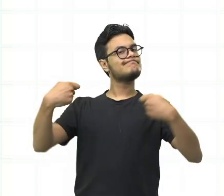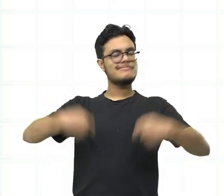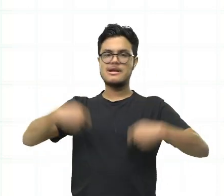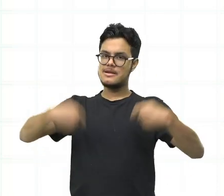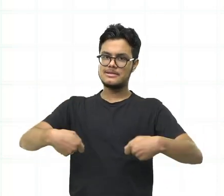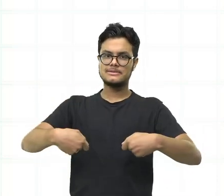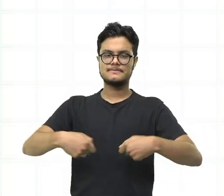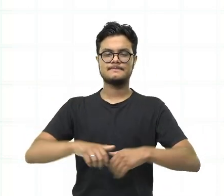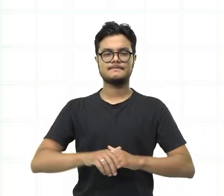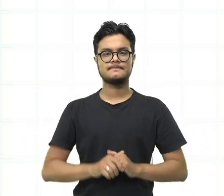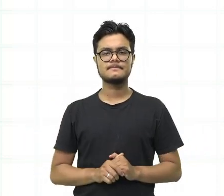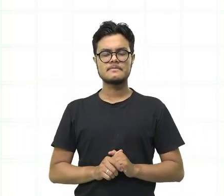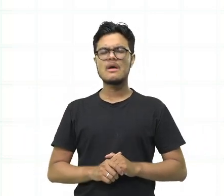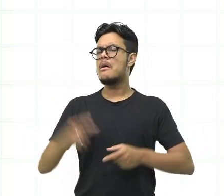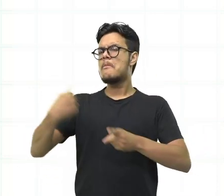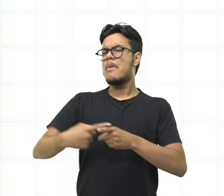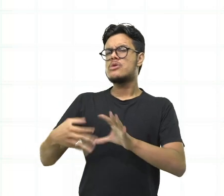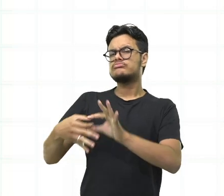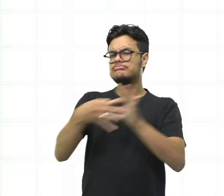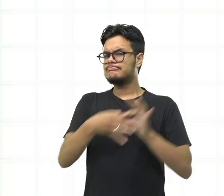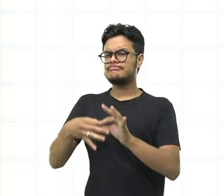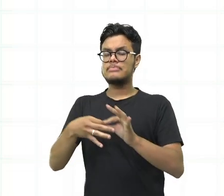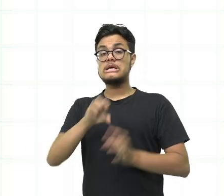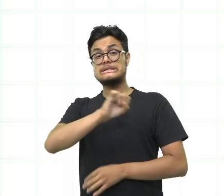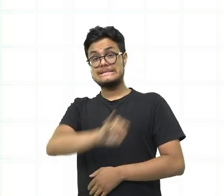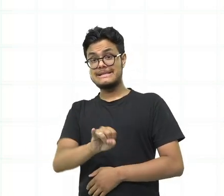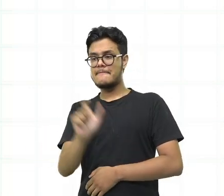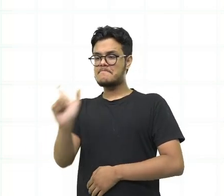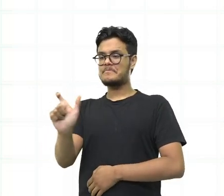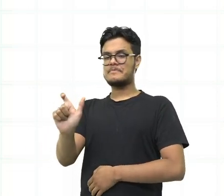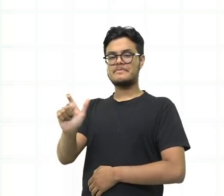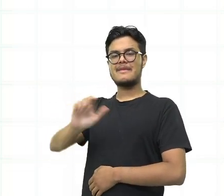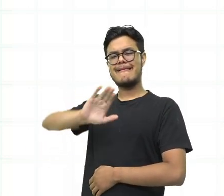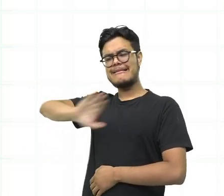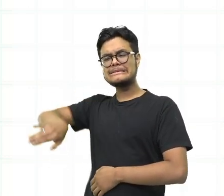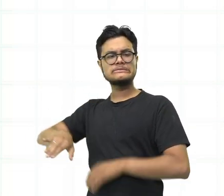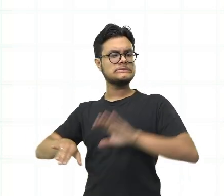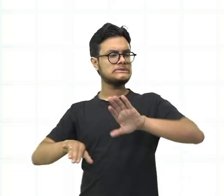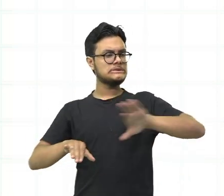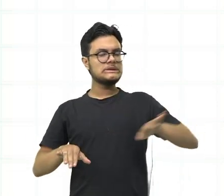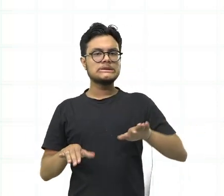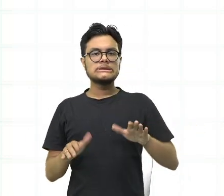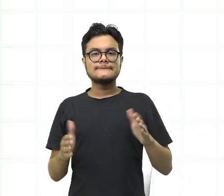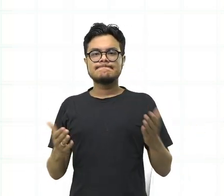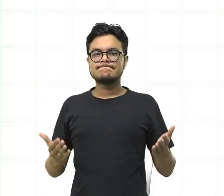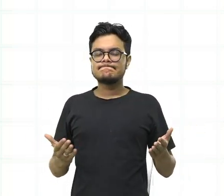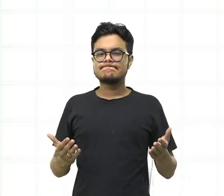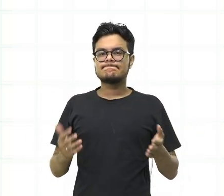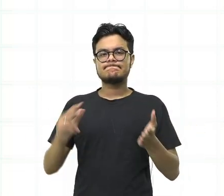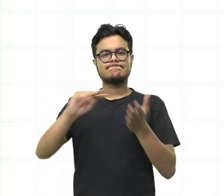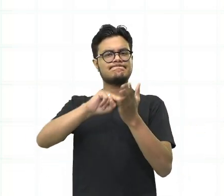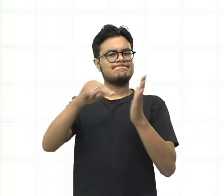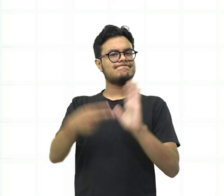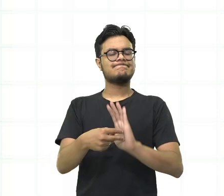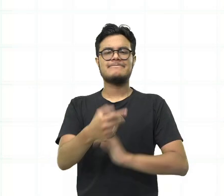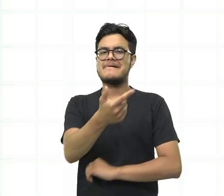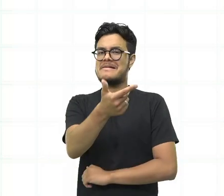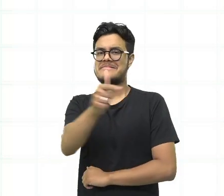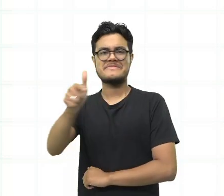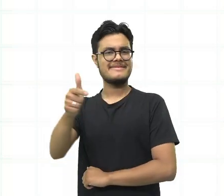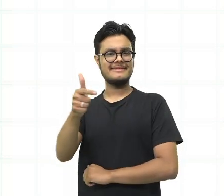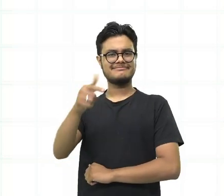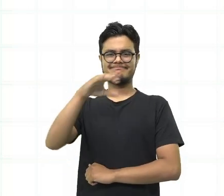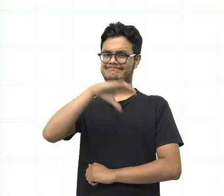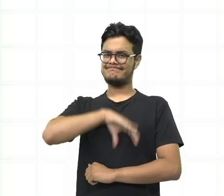de mãozinhas dadas, porque se eu tirar um ou outro, eles vão deixar de existir na língua portuguesa.